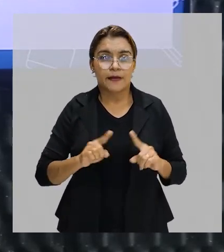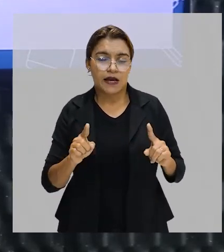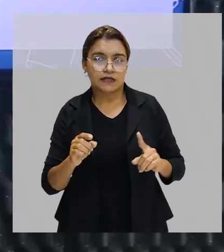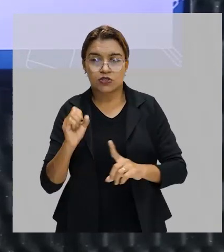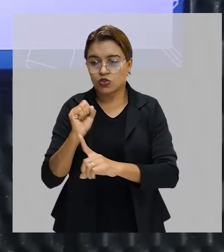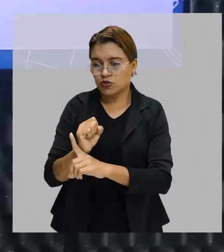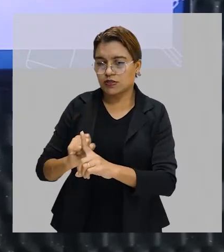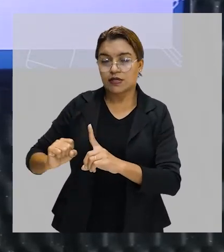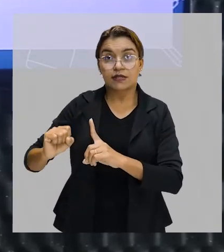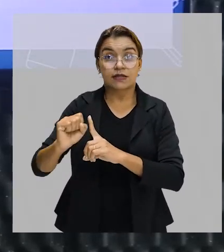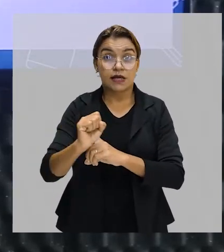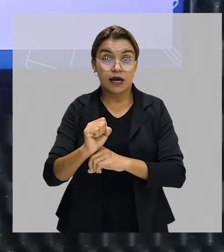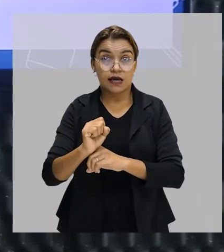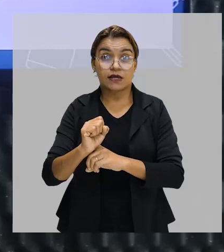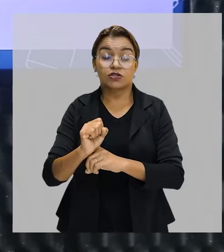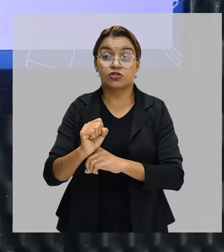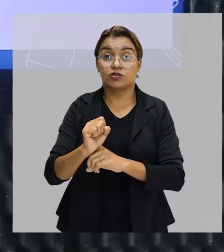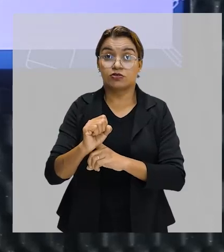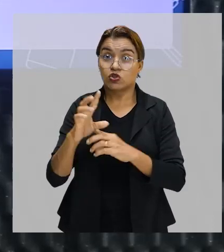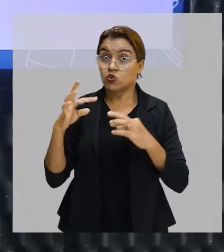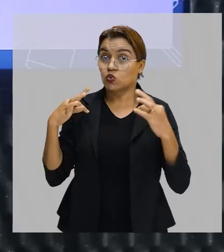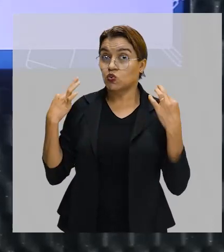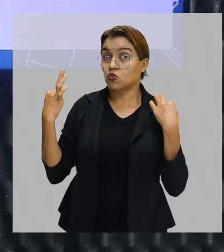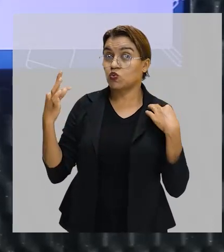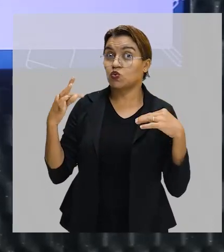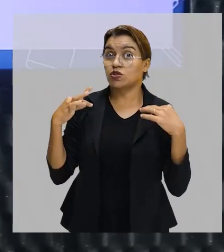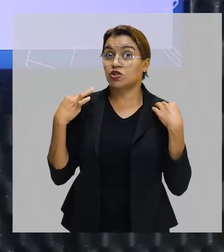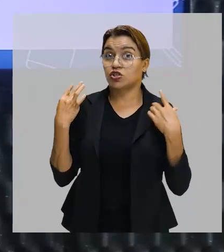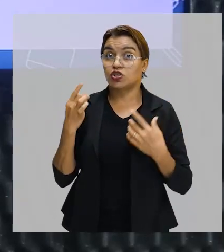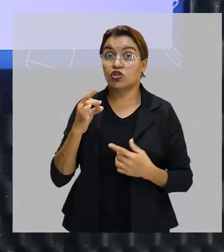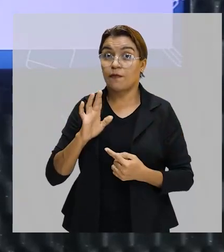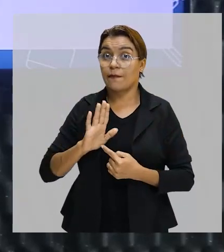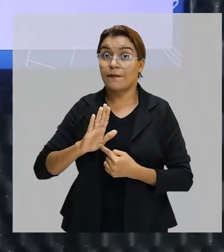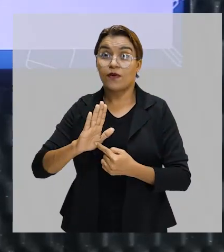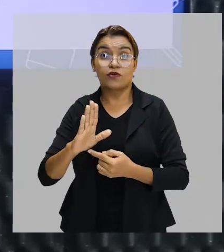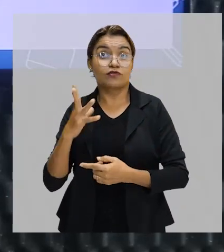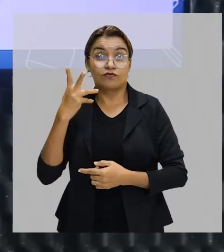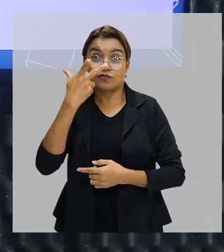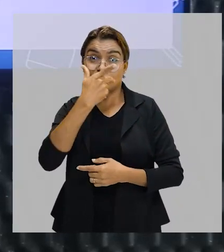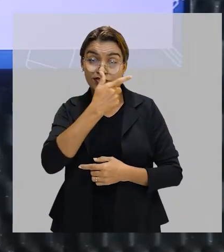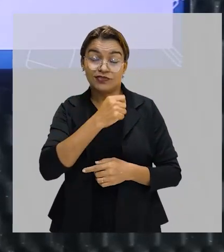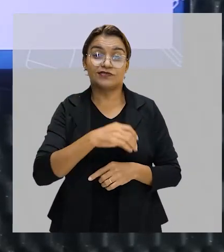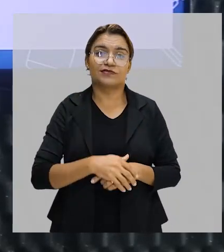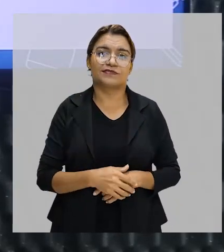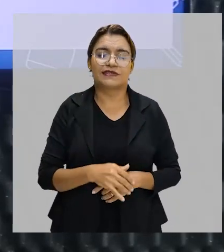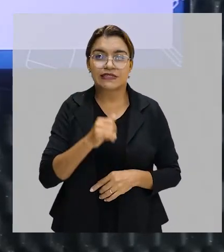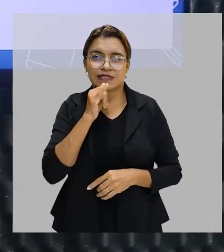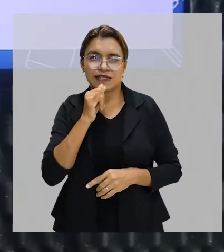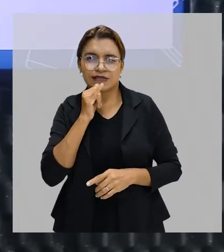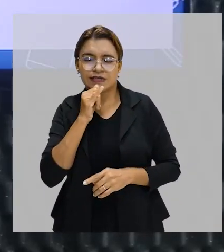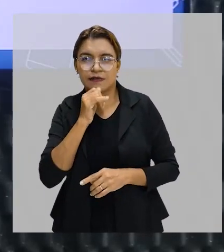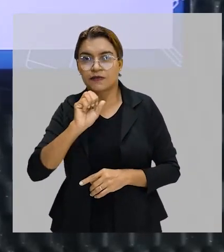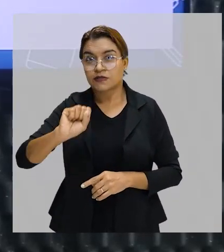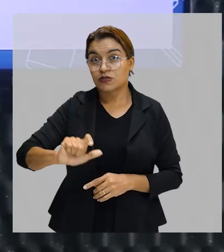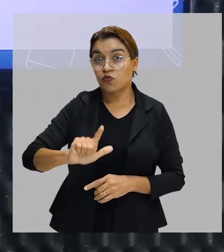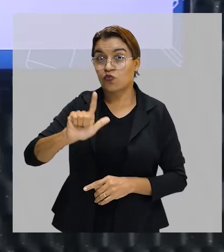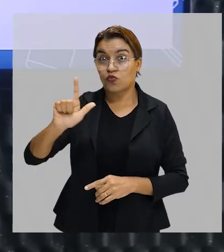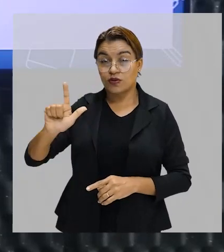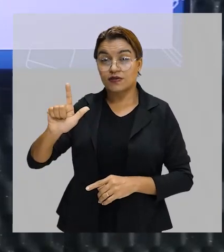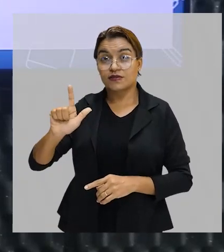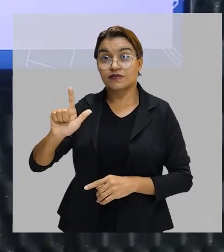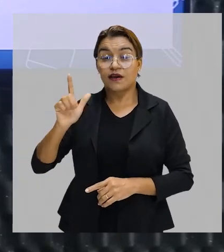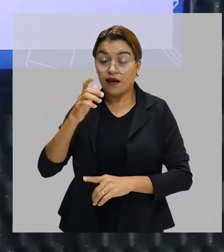vista turístico, né, do ponto de vista turístico, só aparece o que é bonito. A nossa Ilha Bela, por exemplo, tem pontos